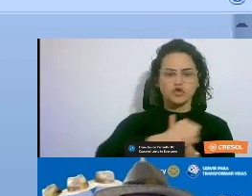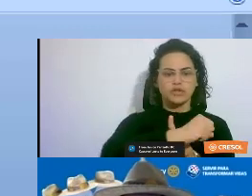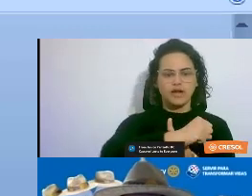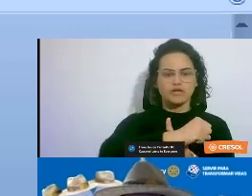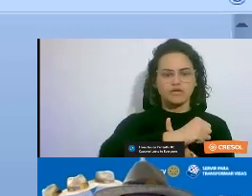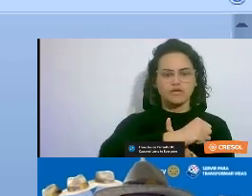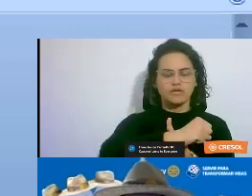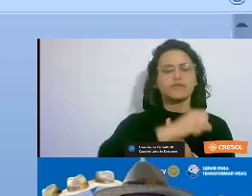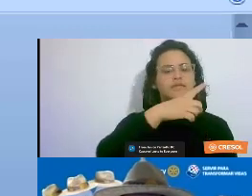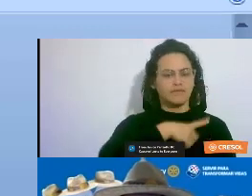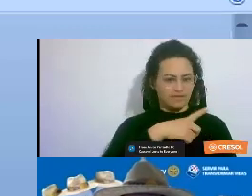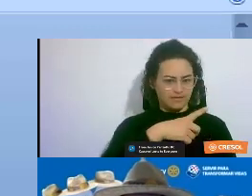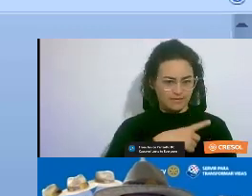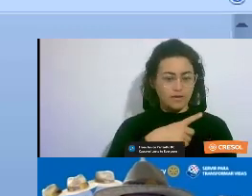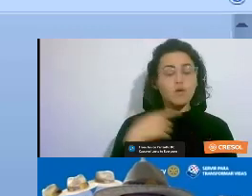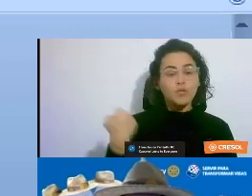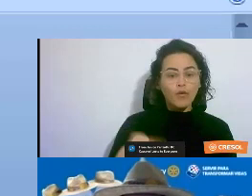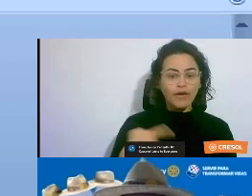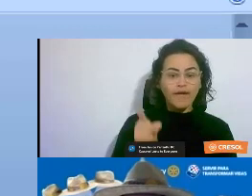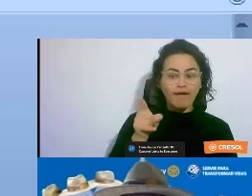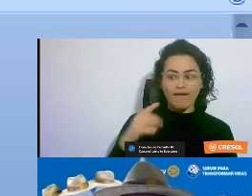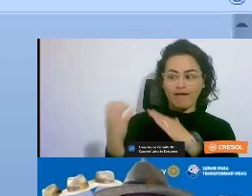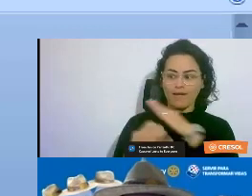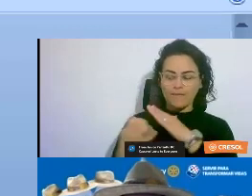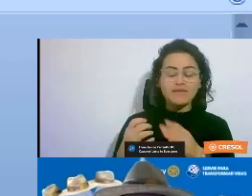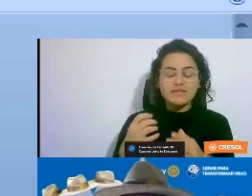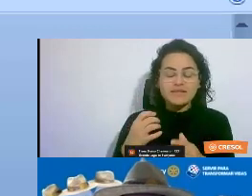Quando ela se torna parceira do Rotary, né,